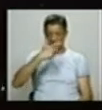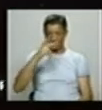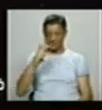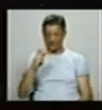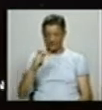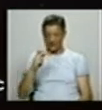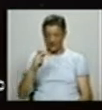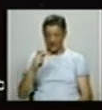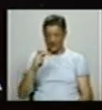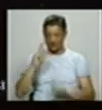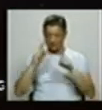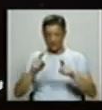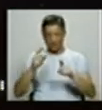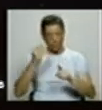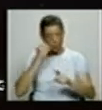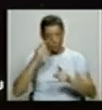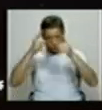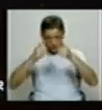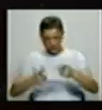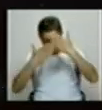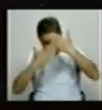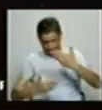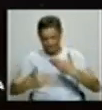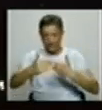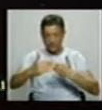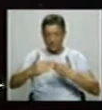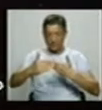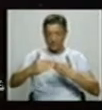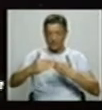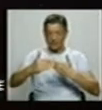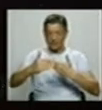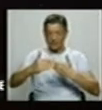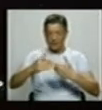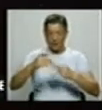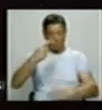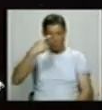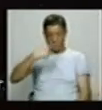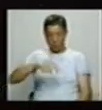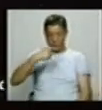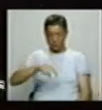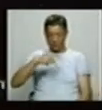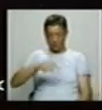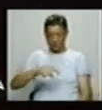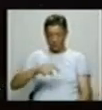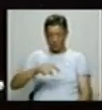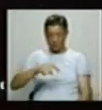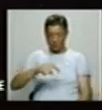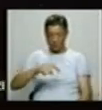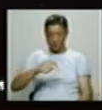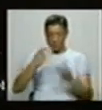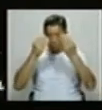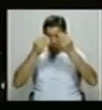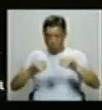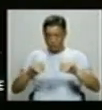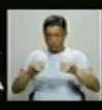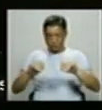órbita, dir-te-ei como é que tu te formaste. E então, isto é uma órbita tão excêntrica, quase parece a órbita de um ovo, que